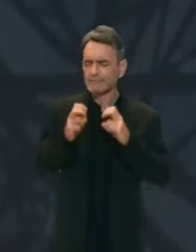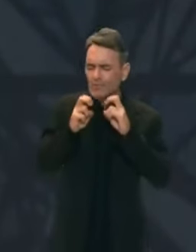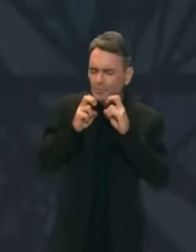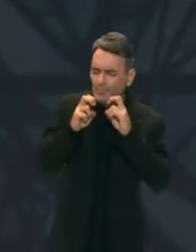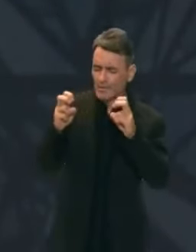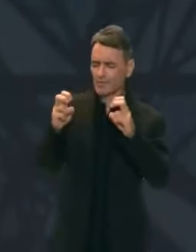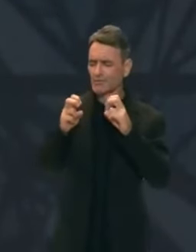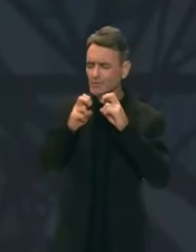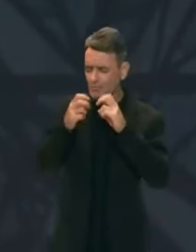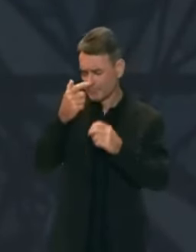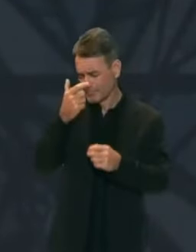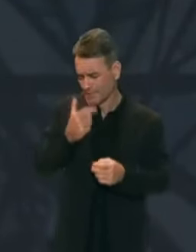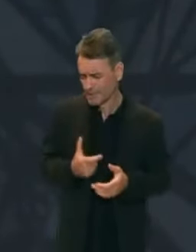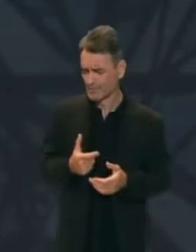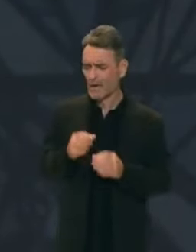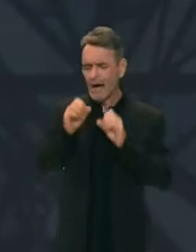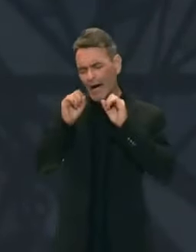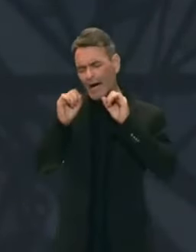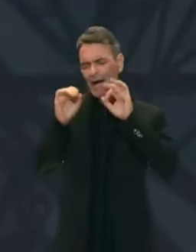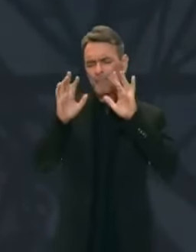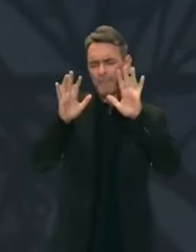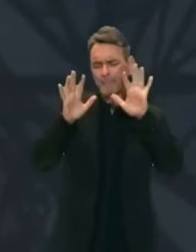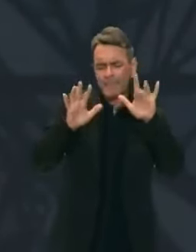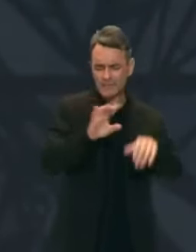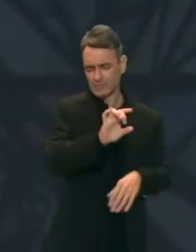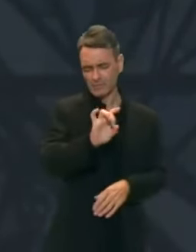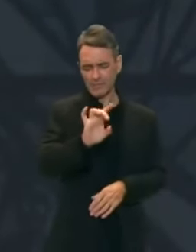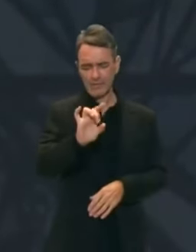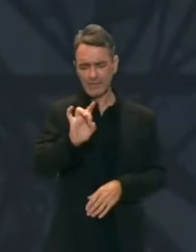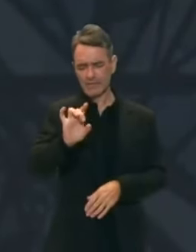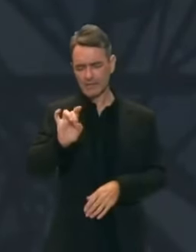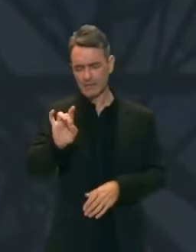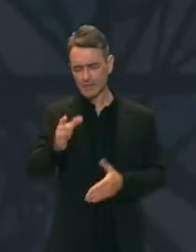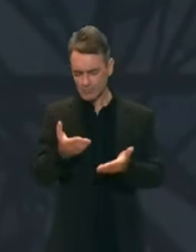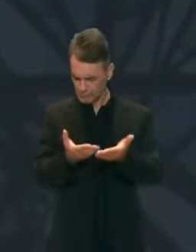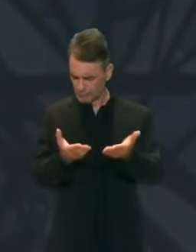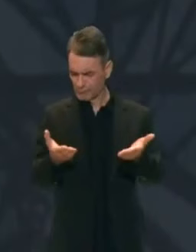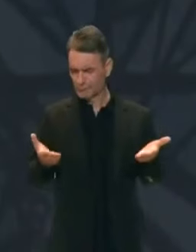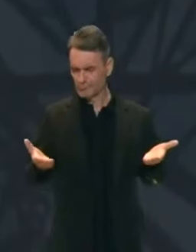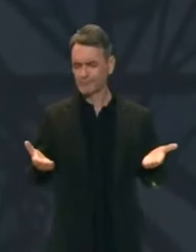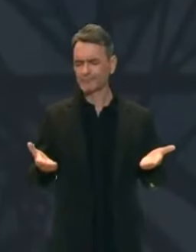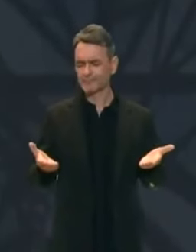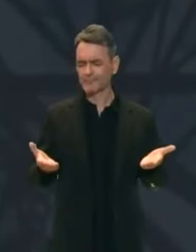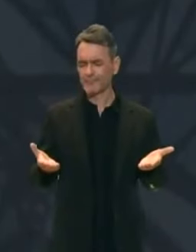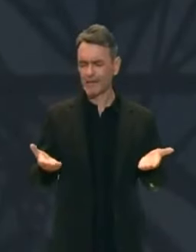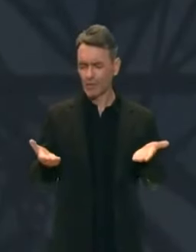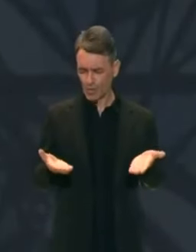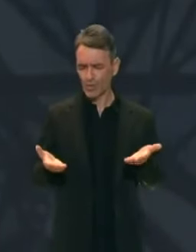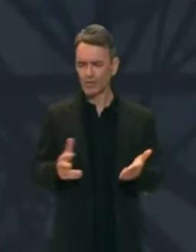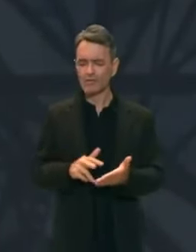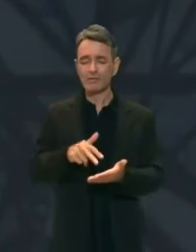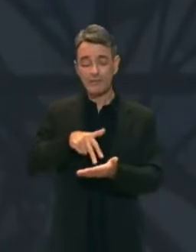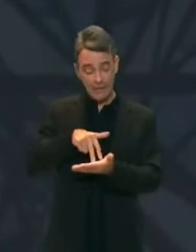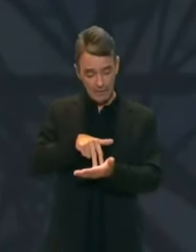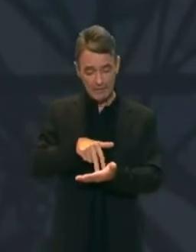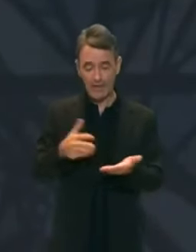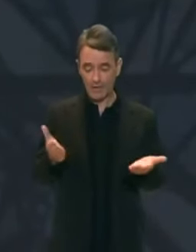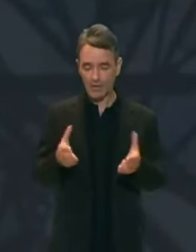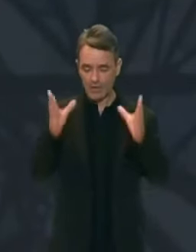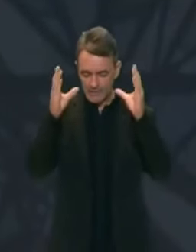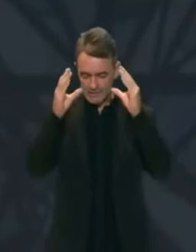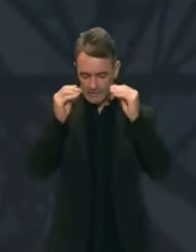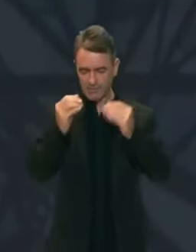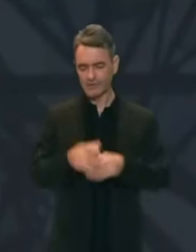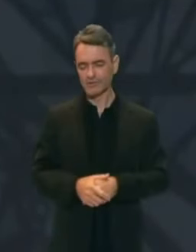suplico, Pai, abençoa cada um desses meus irmãos e irmãs que se colocaram de pé nessa